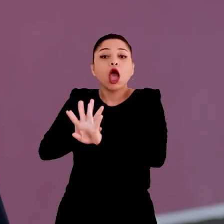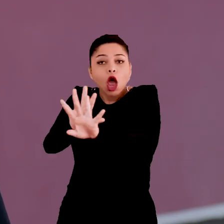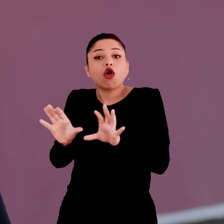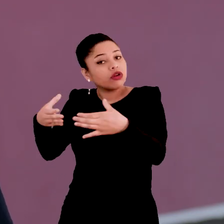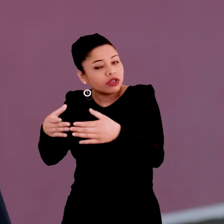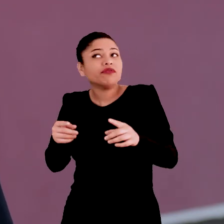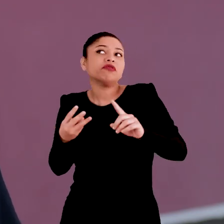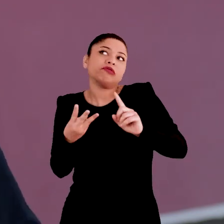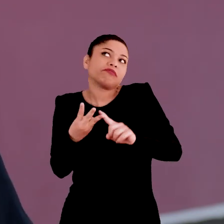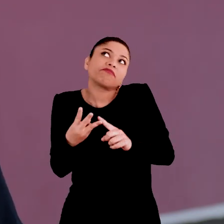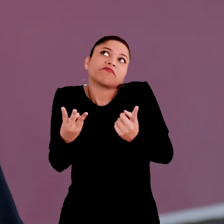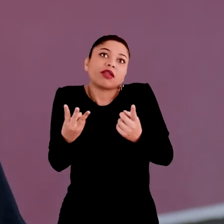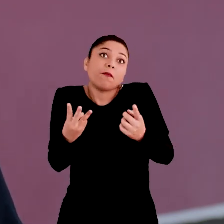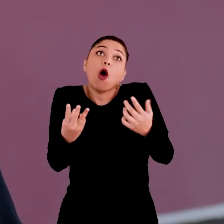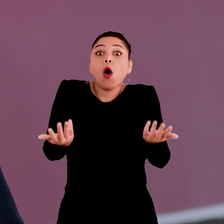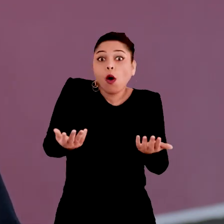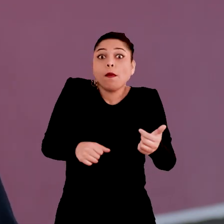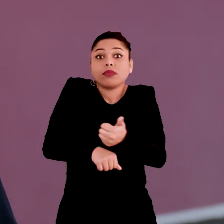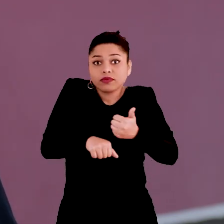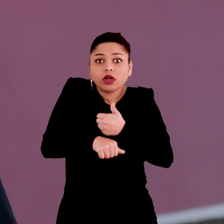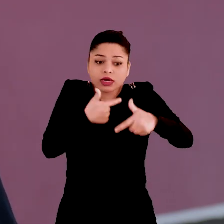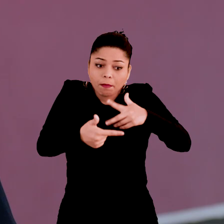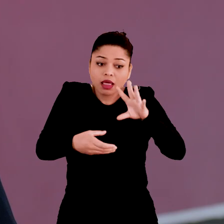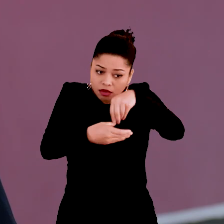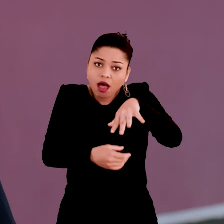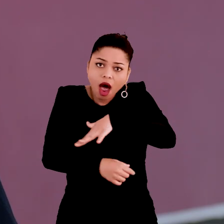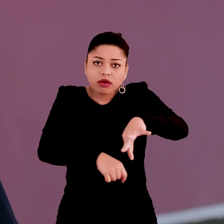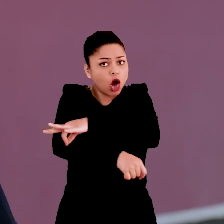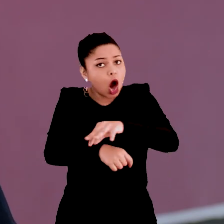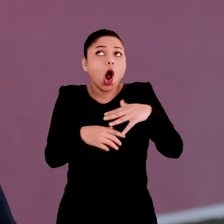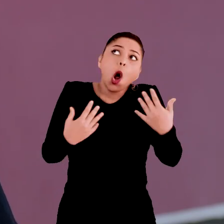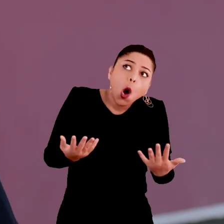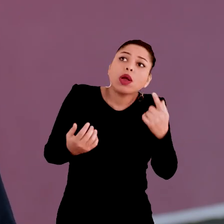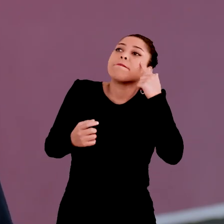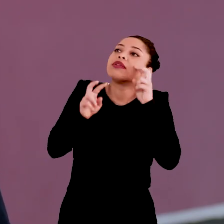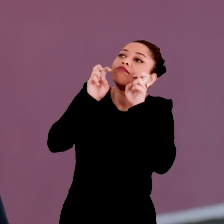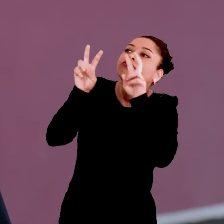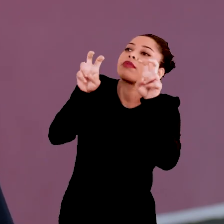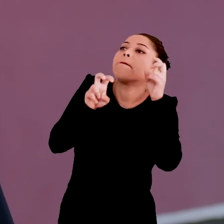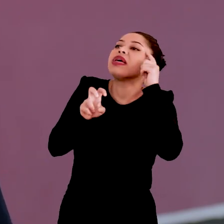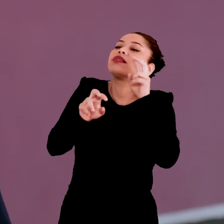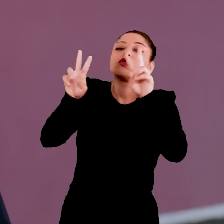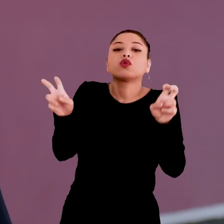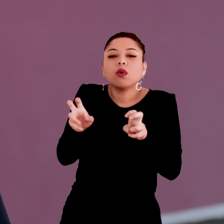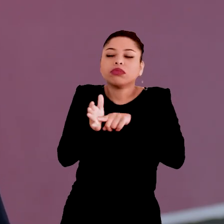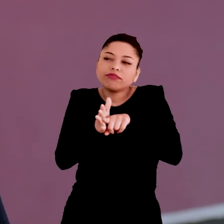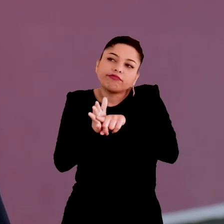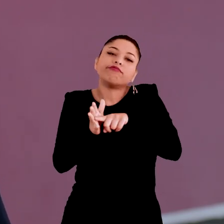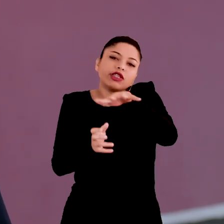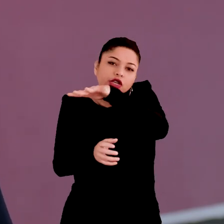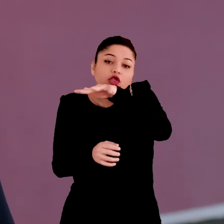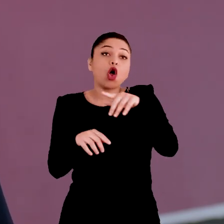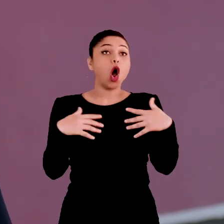e profissionais que atuam no mercado ou que pensam os territórios, seja também a partir das conversas com o júri